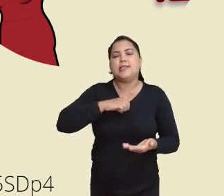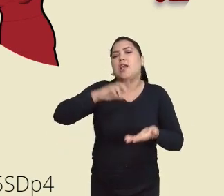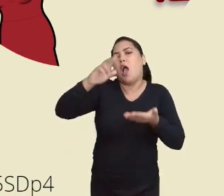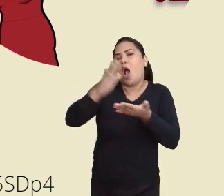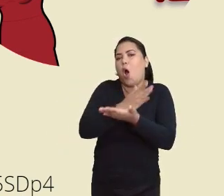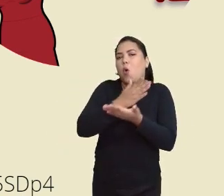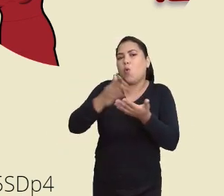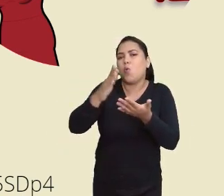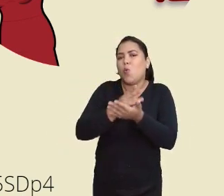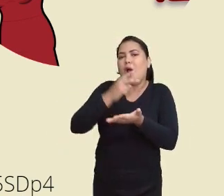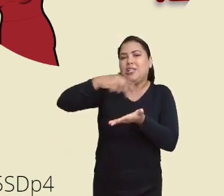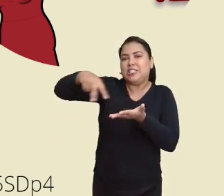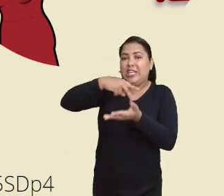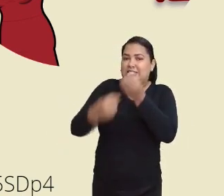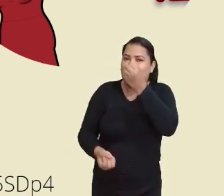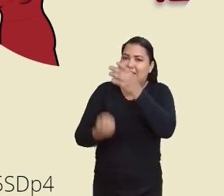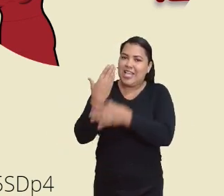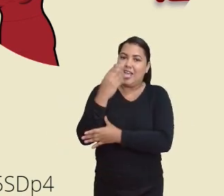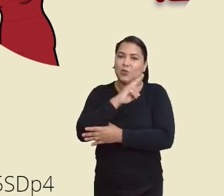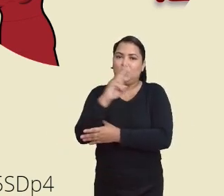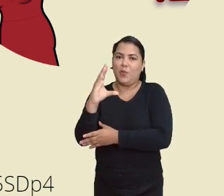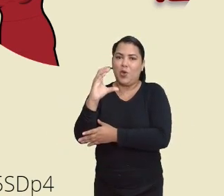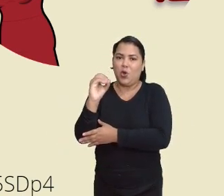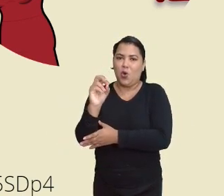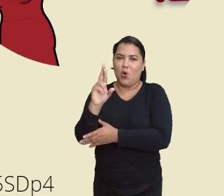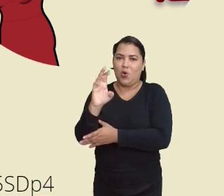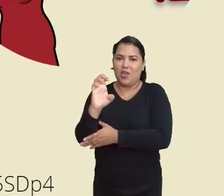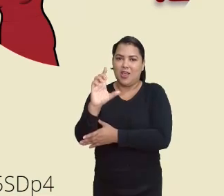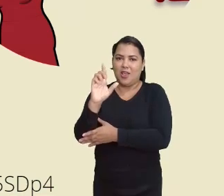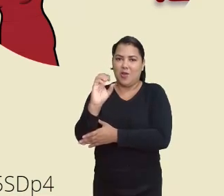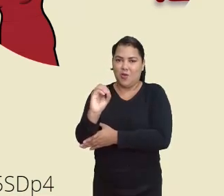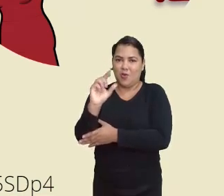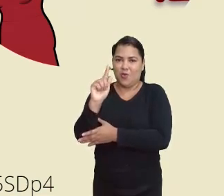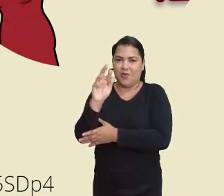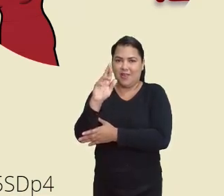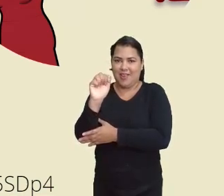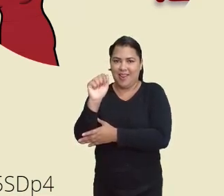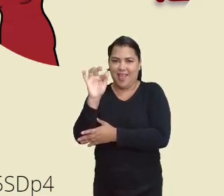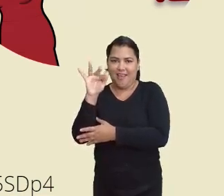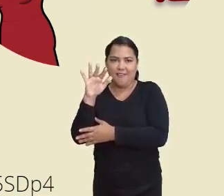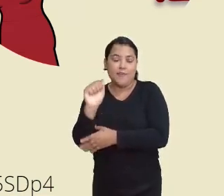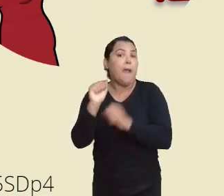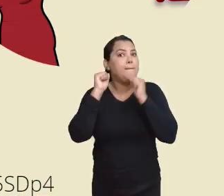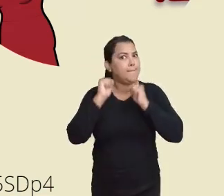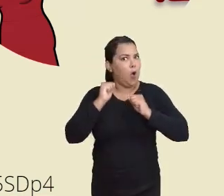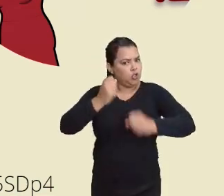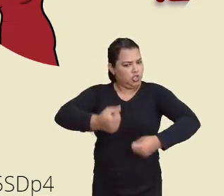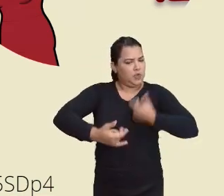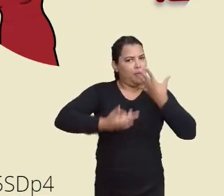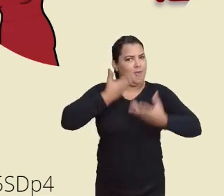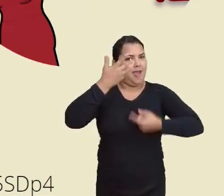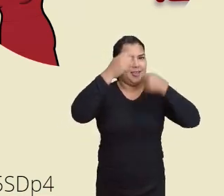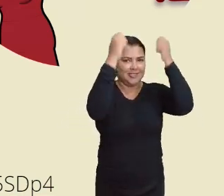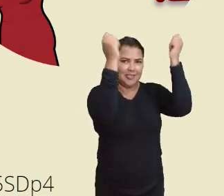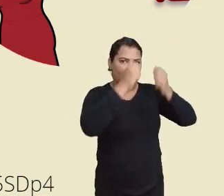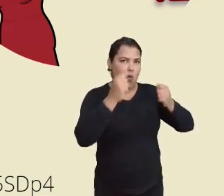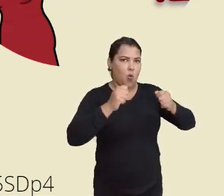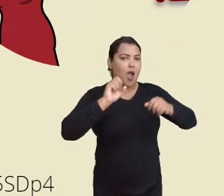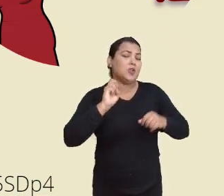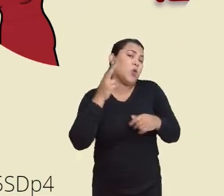ou improvisados, dança livre. Pode existir como expressão artística ou como forma de